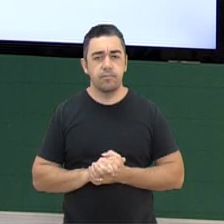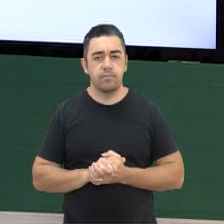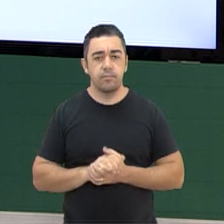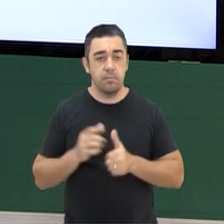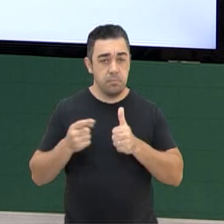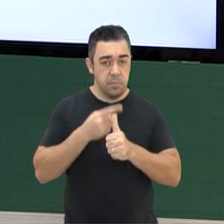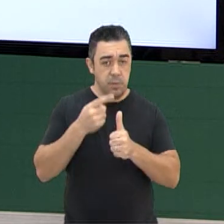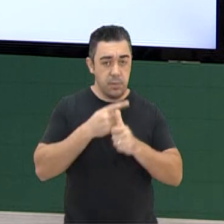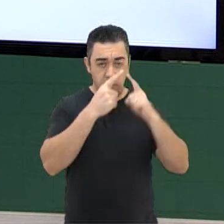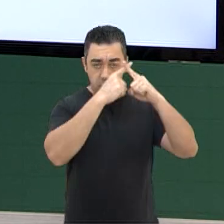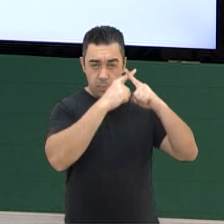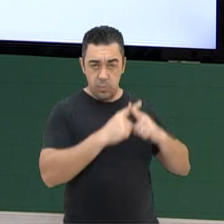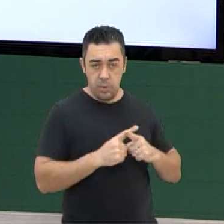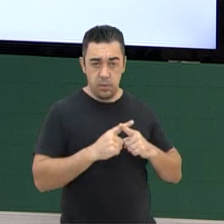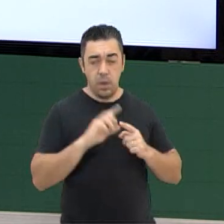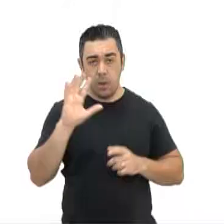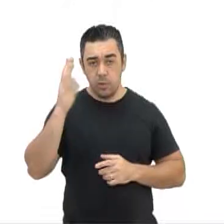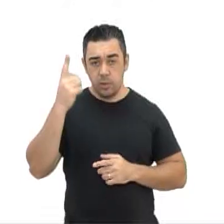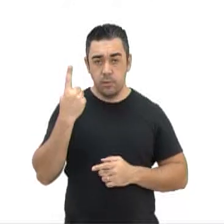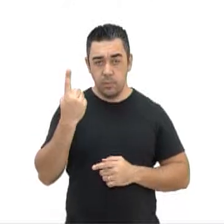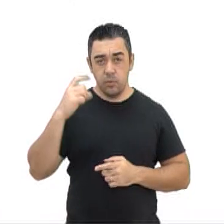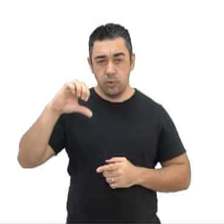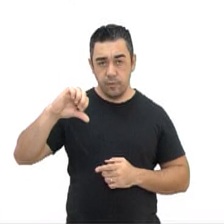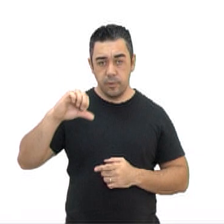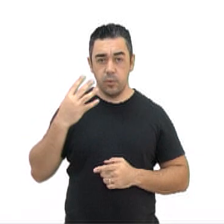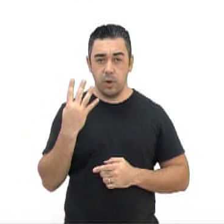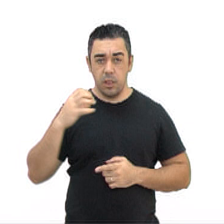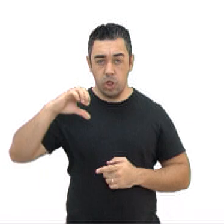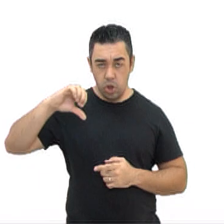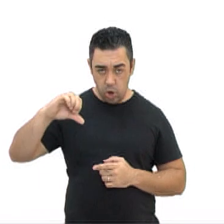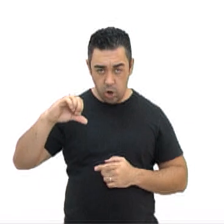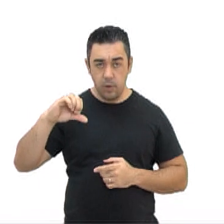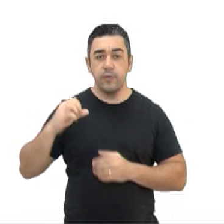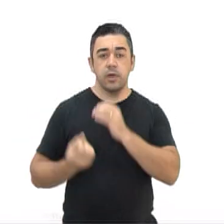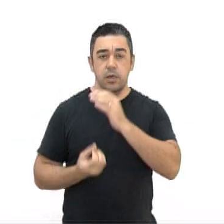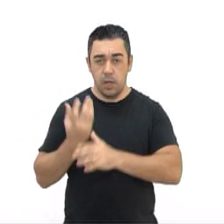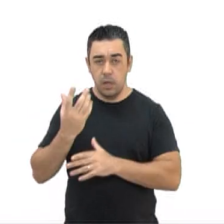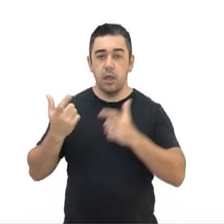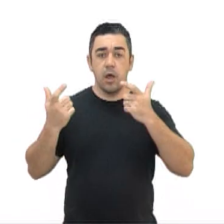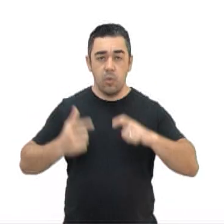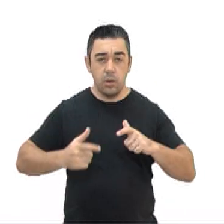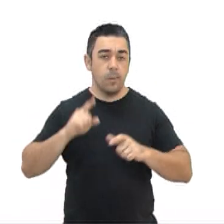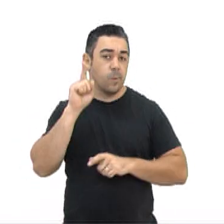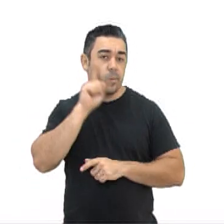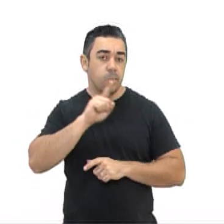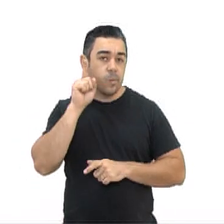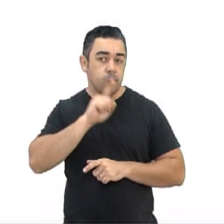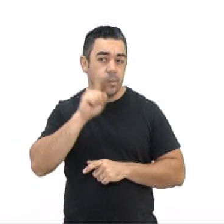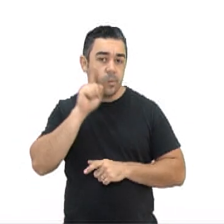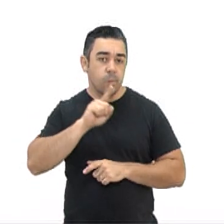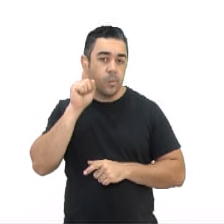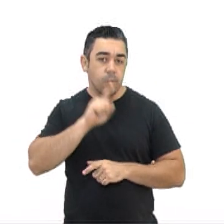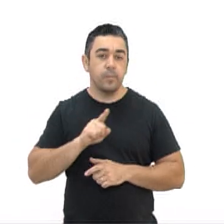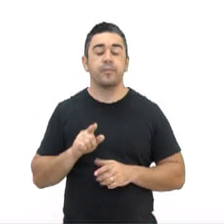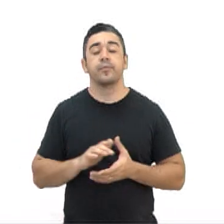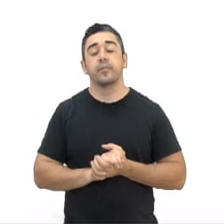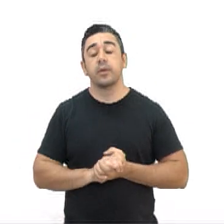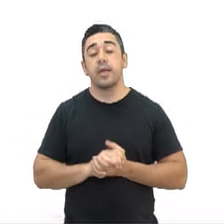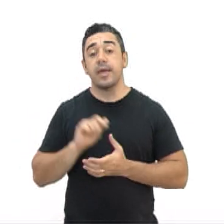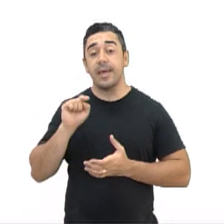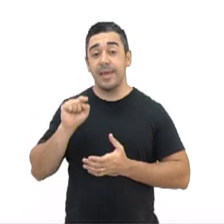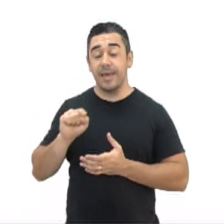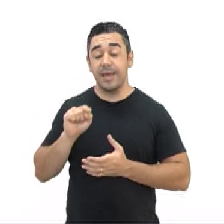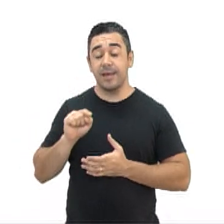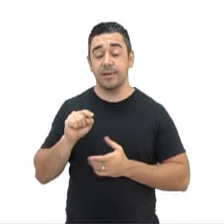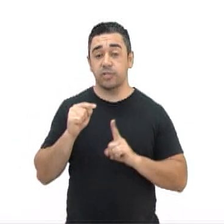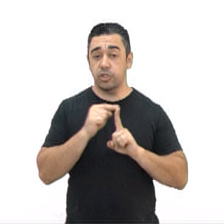O primeiro torneio aconteceu em 1949, nos Estados Unidos, e essa modalidade fez